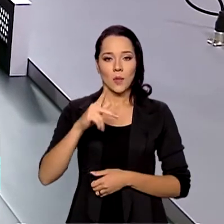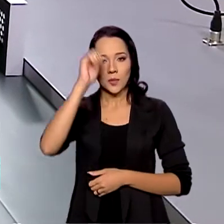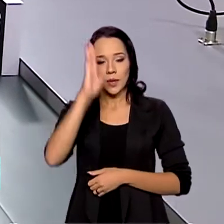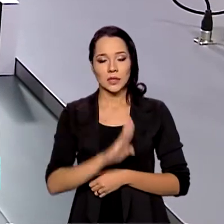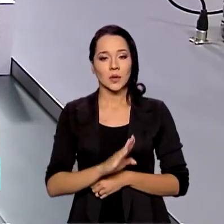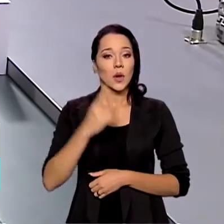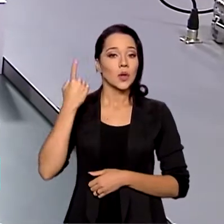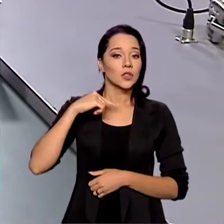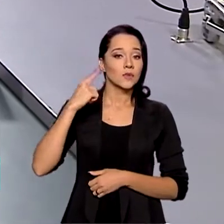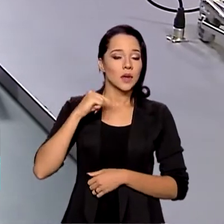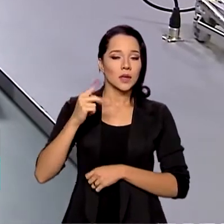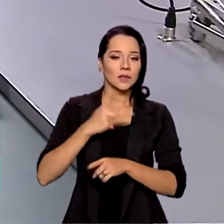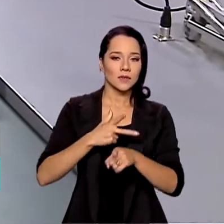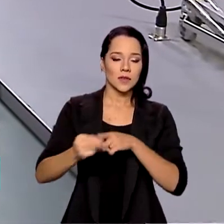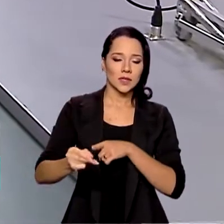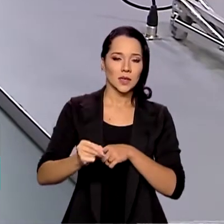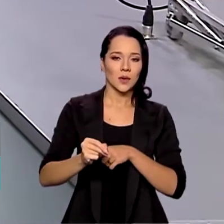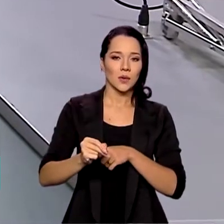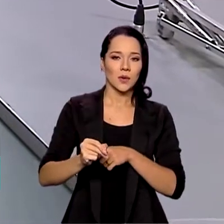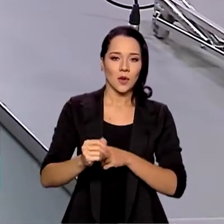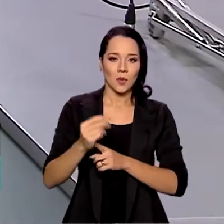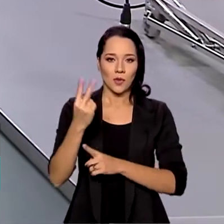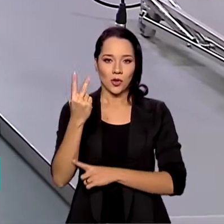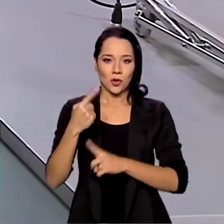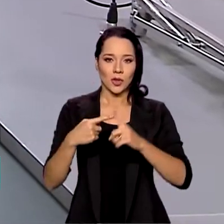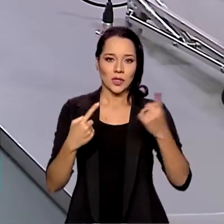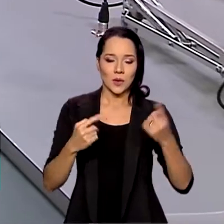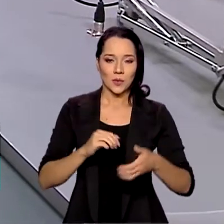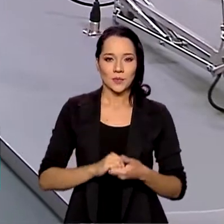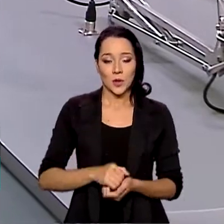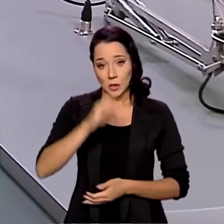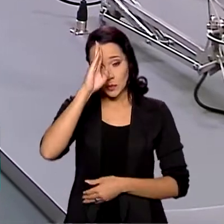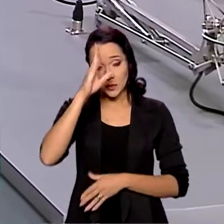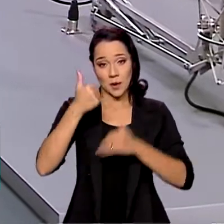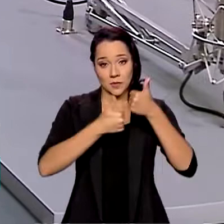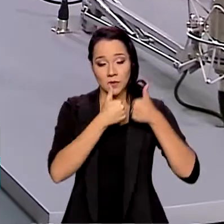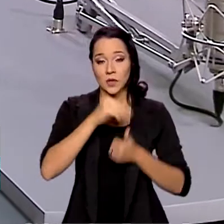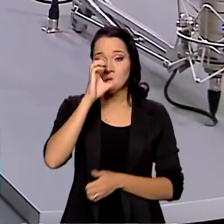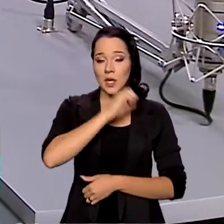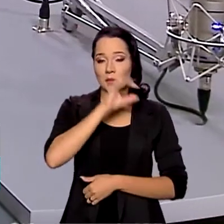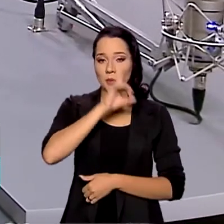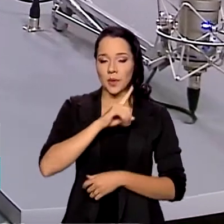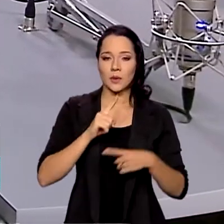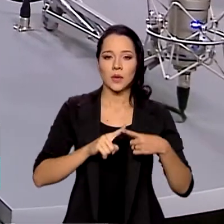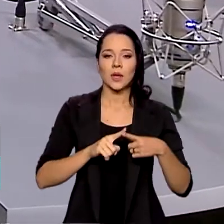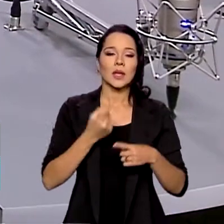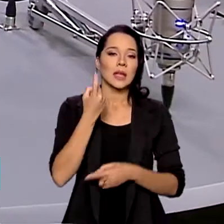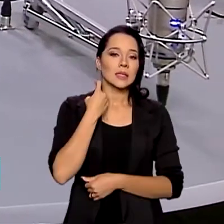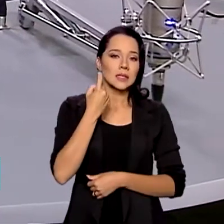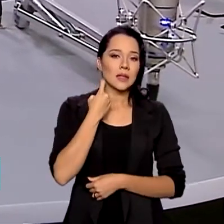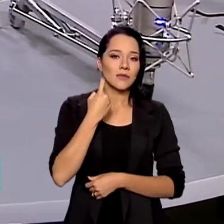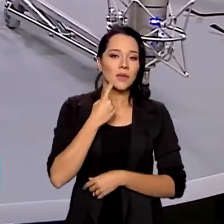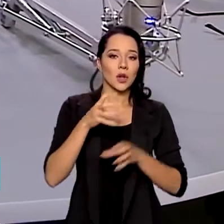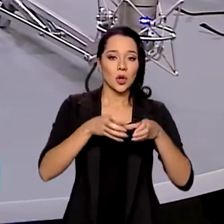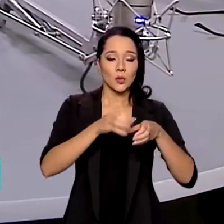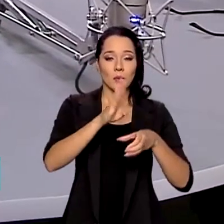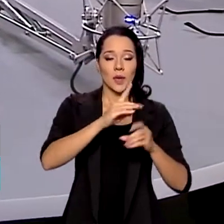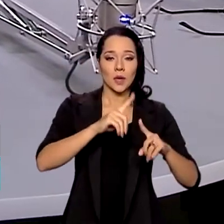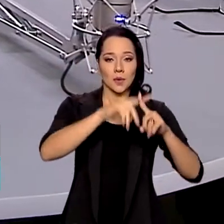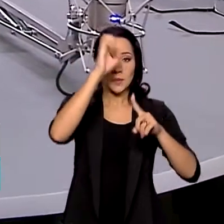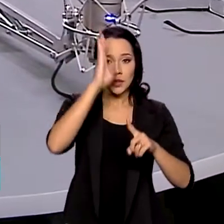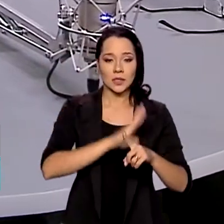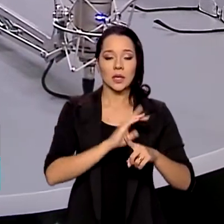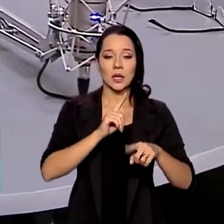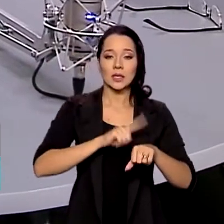Mineiro venceu o Fluminense no Rio de Janeiro por 2-1. Os principais jogos do fim de semana, nesta sexta-feira, a Série B do Campeonato